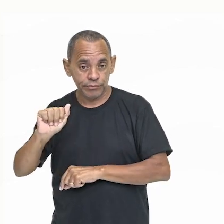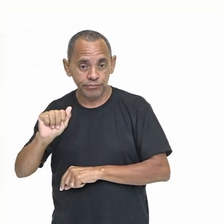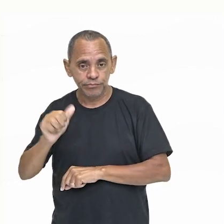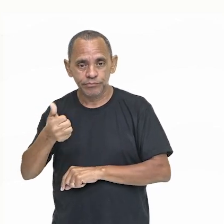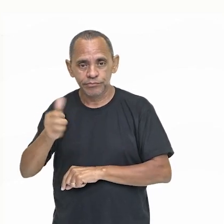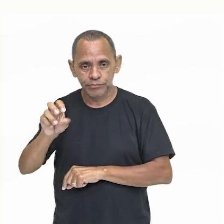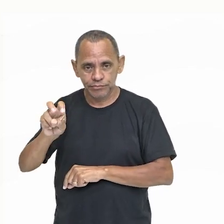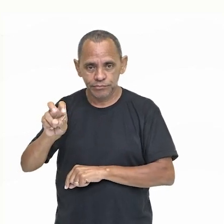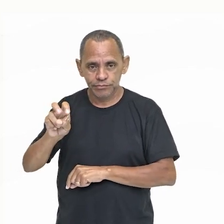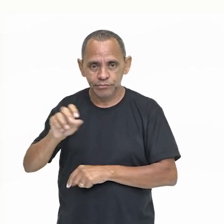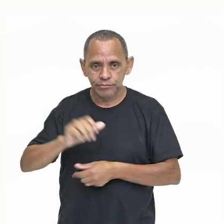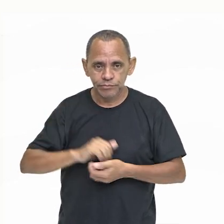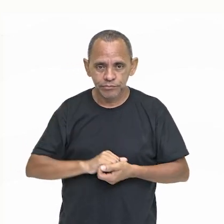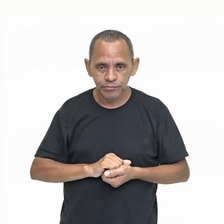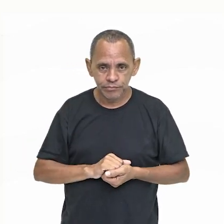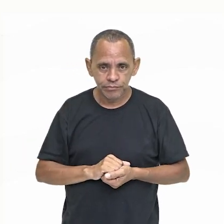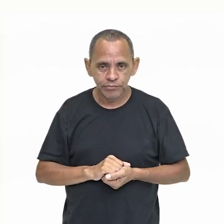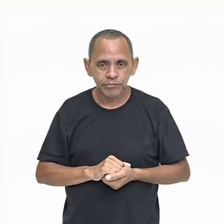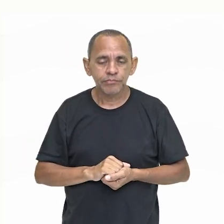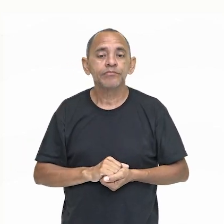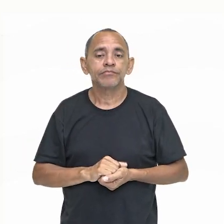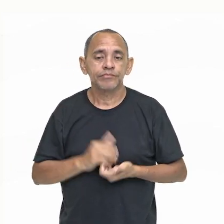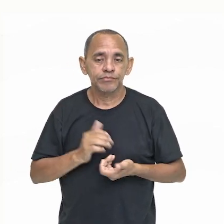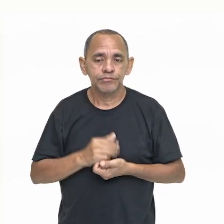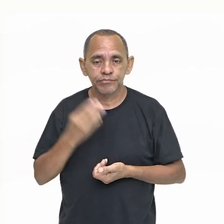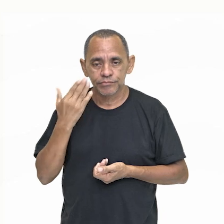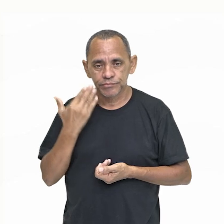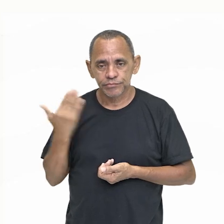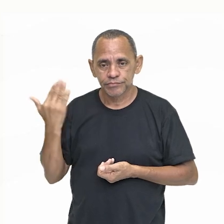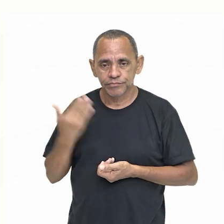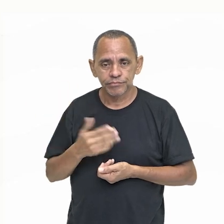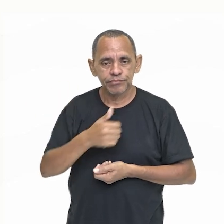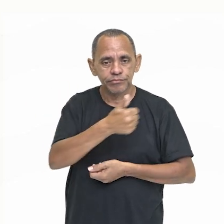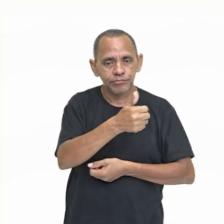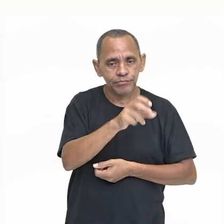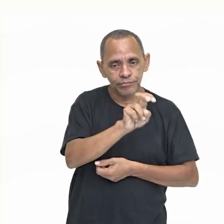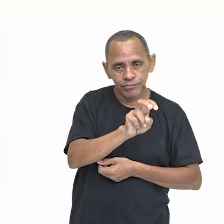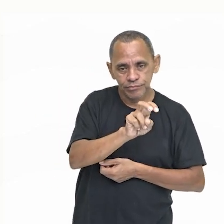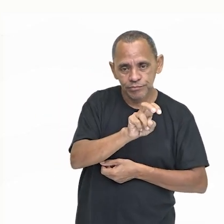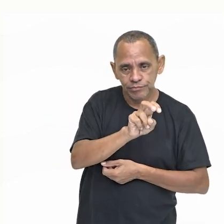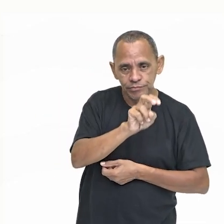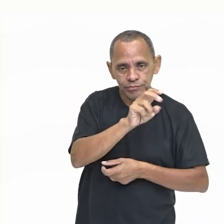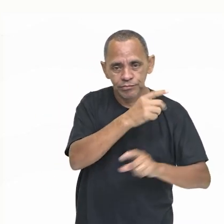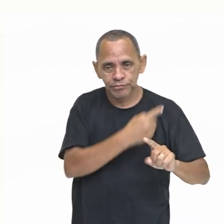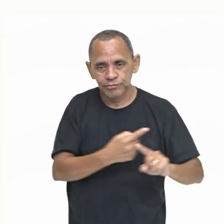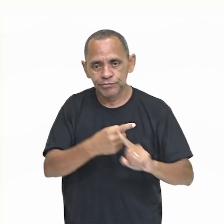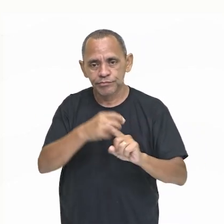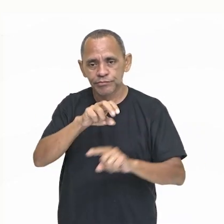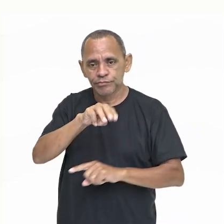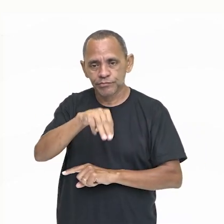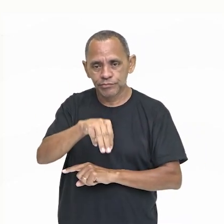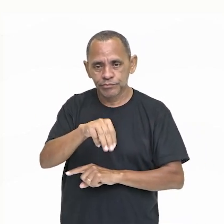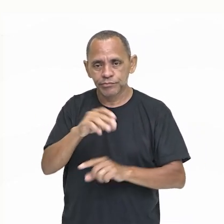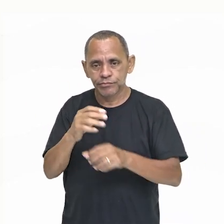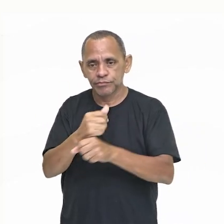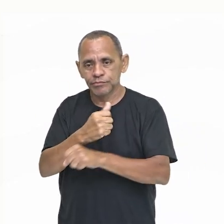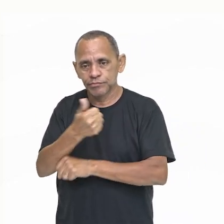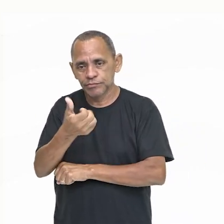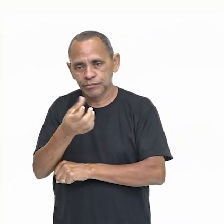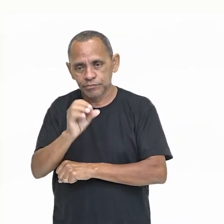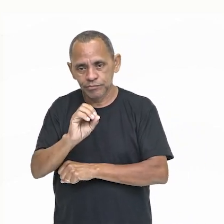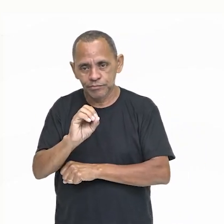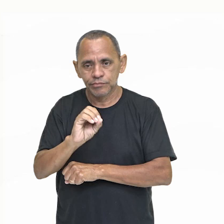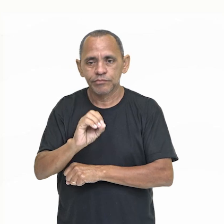ficar 15 vezes M, que é igual a 60. E agora,